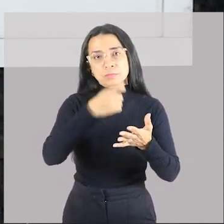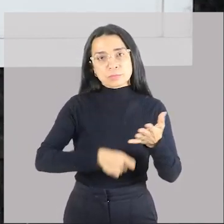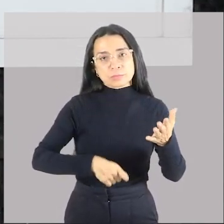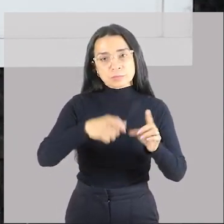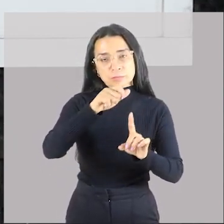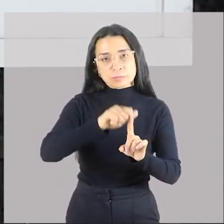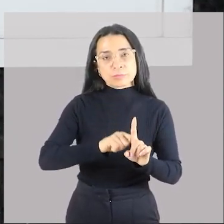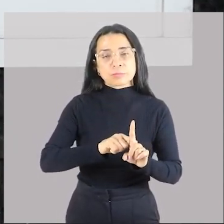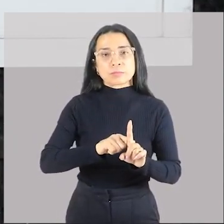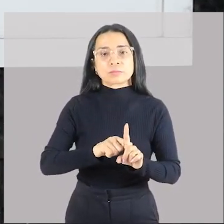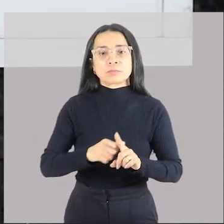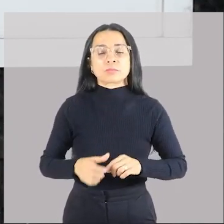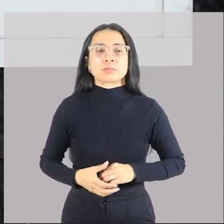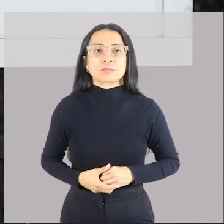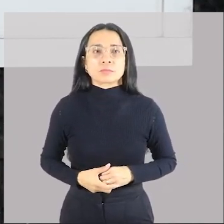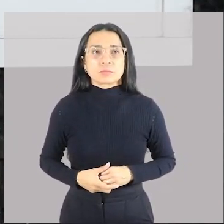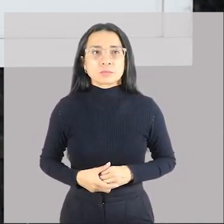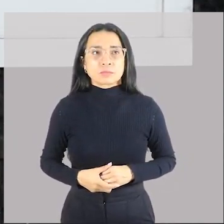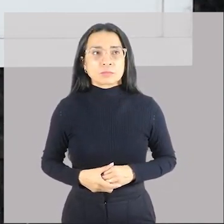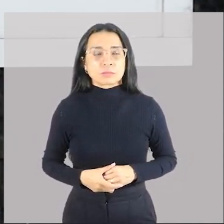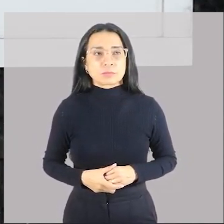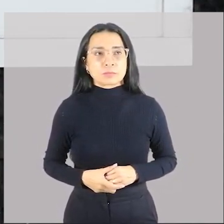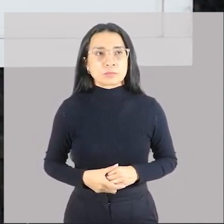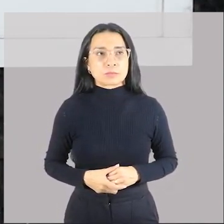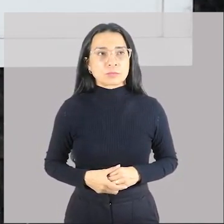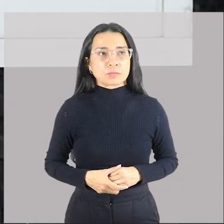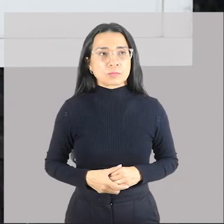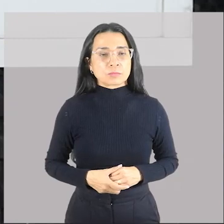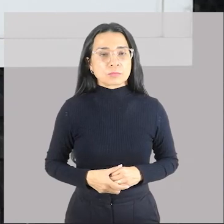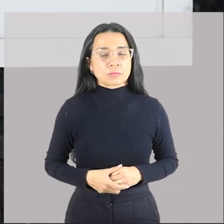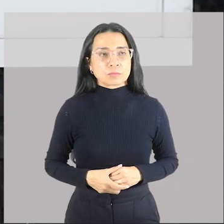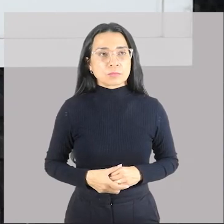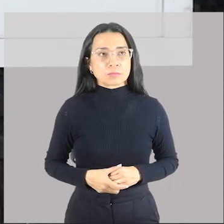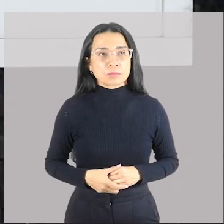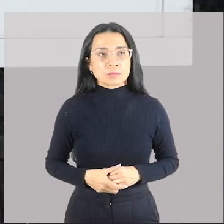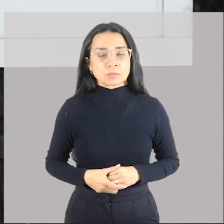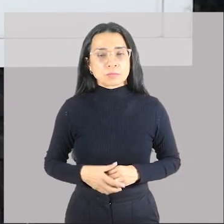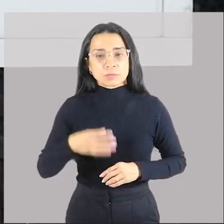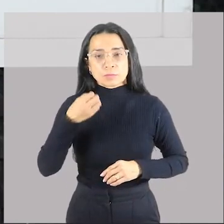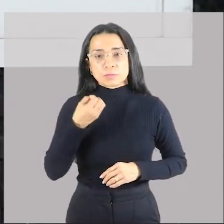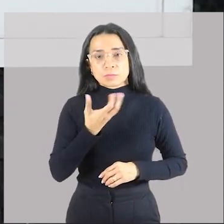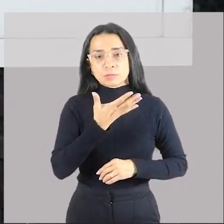mensal, tá? 10% minha taxa mensal. Muito bem.